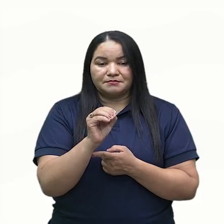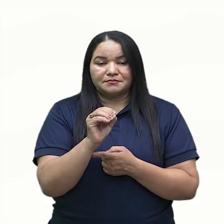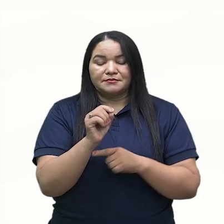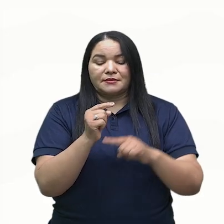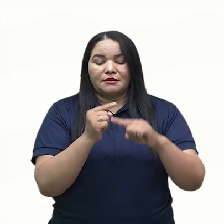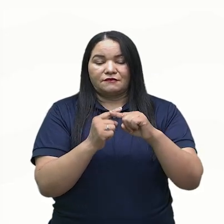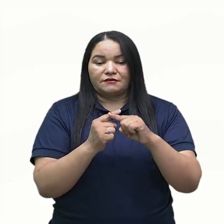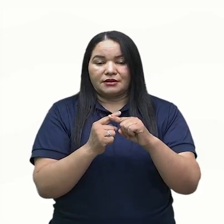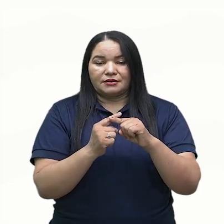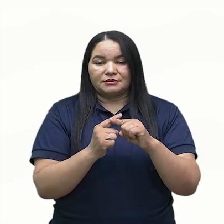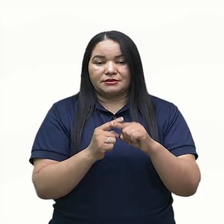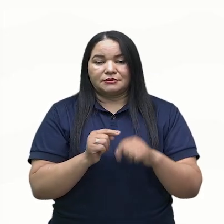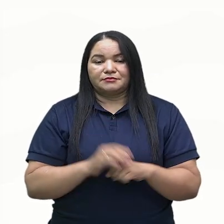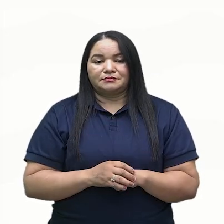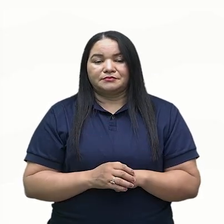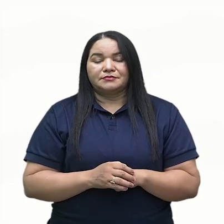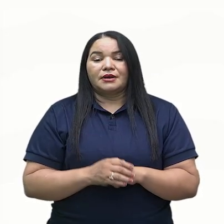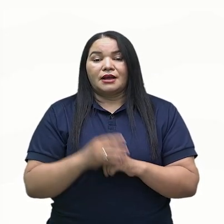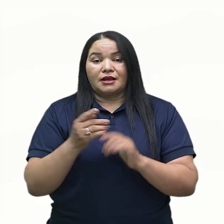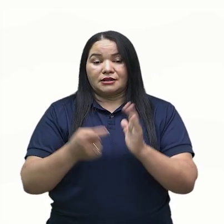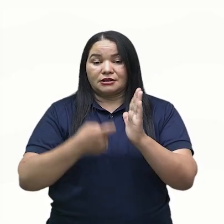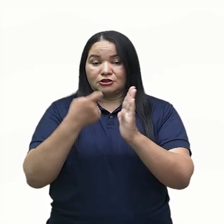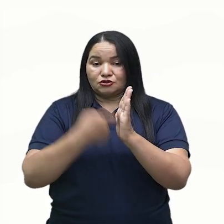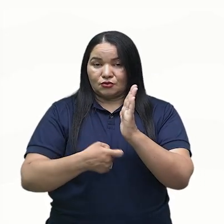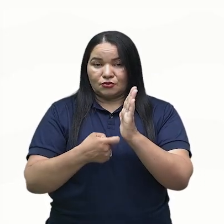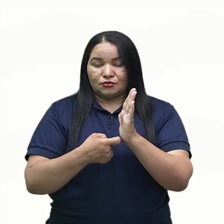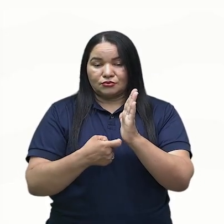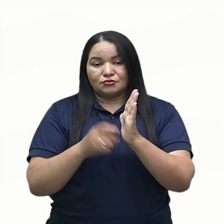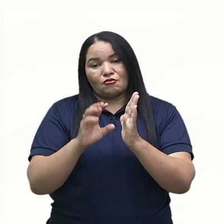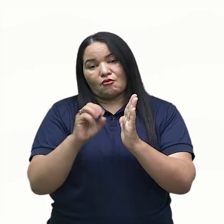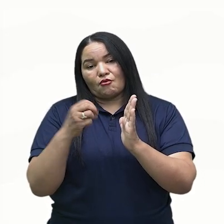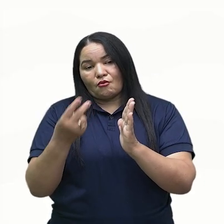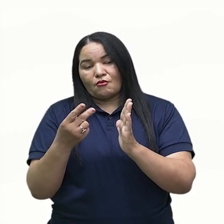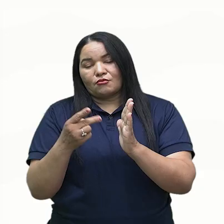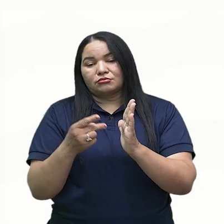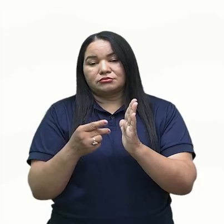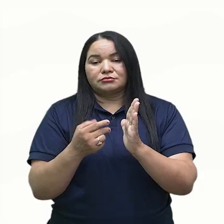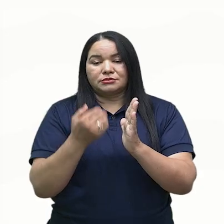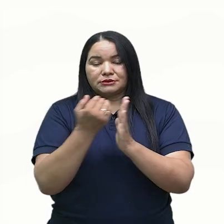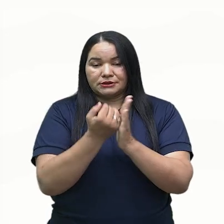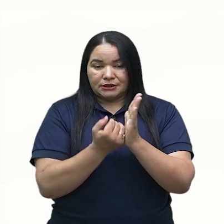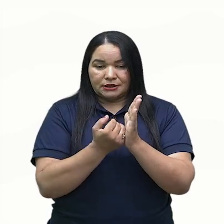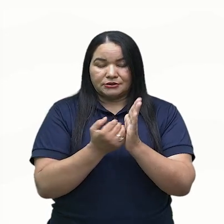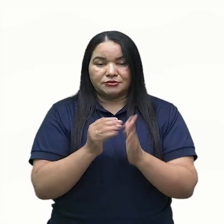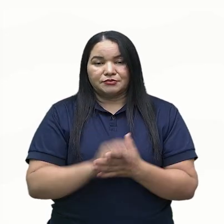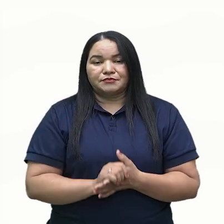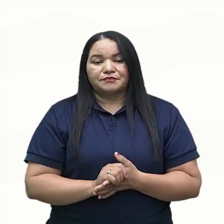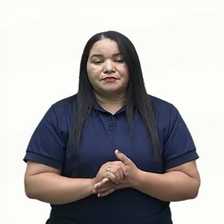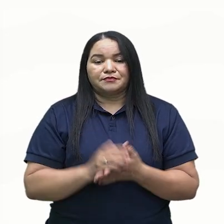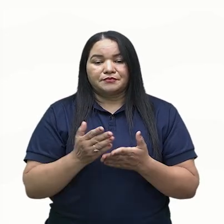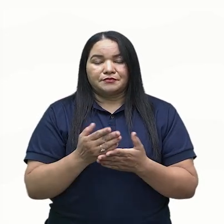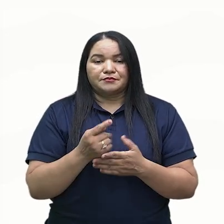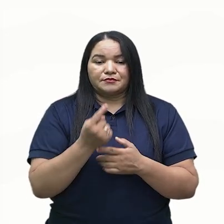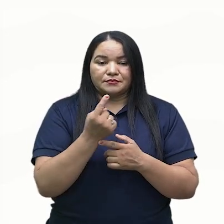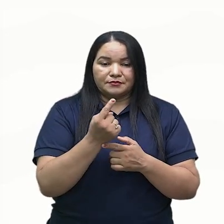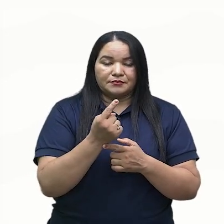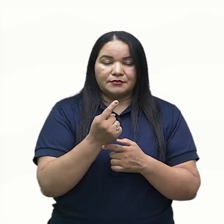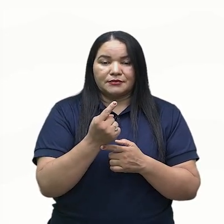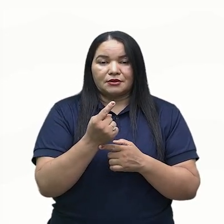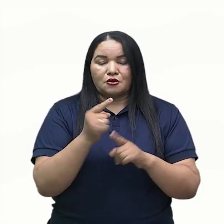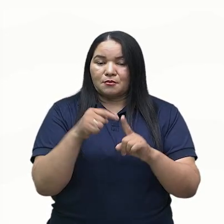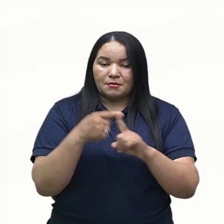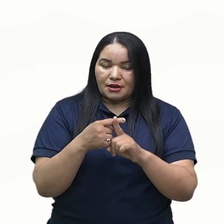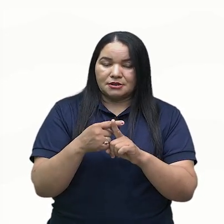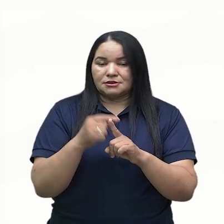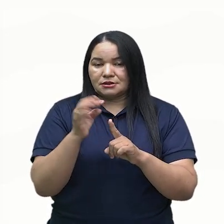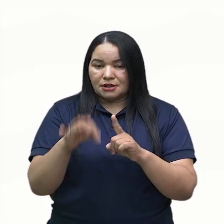60,00. Como estamos trabalhando com desconto ou com decréscimo, a gente não vai mais ter 1 mais